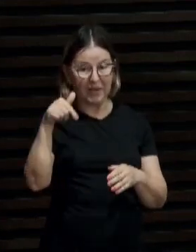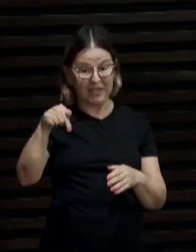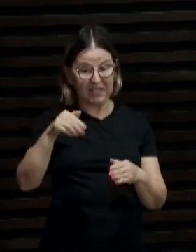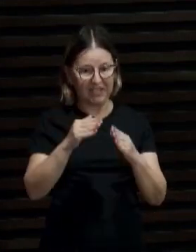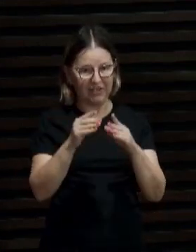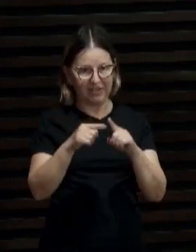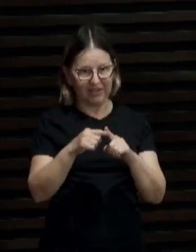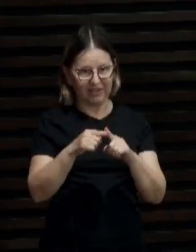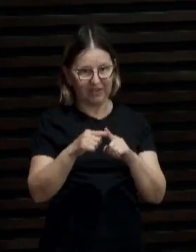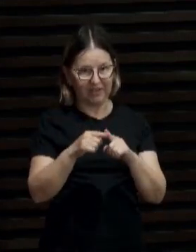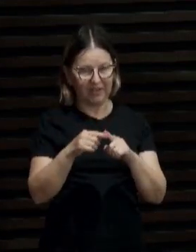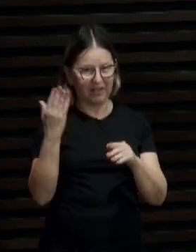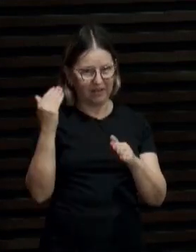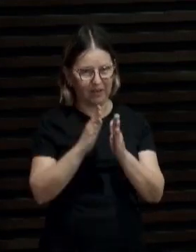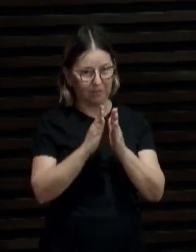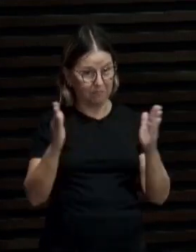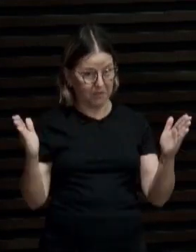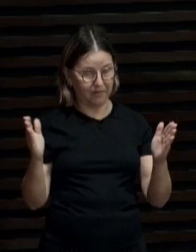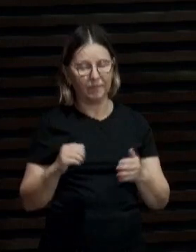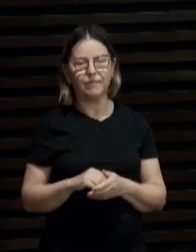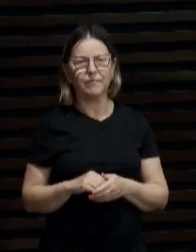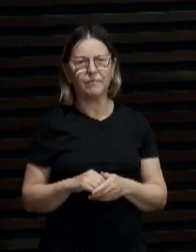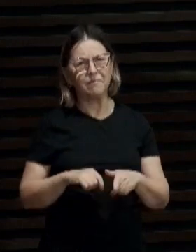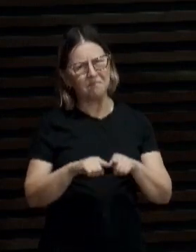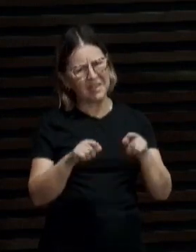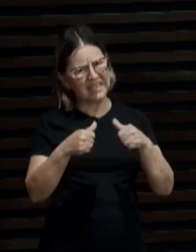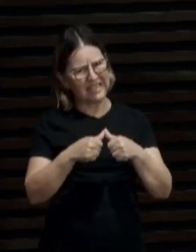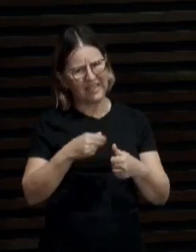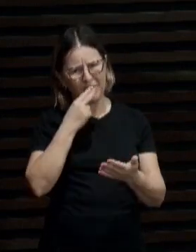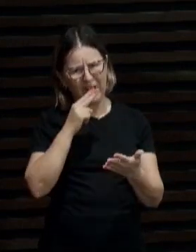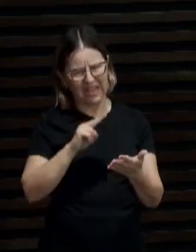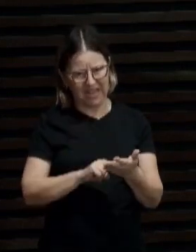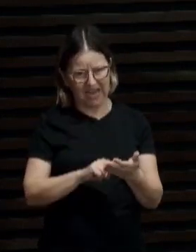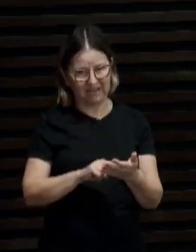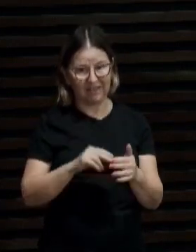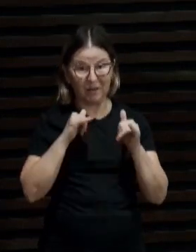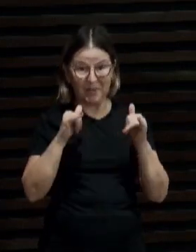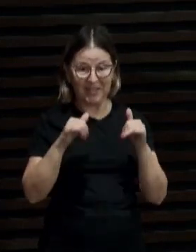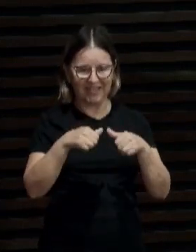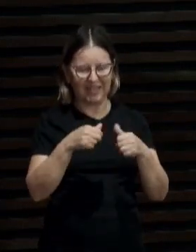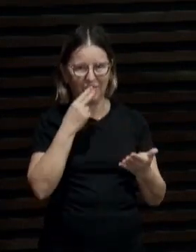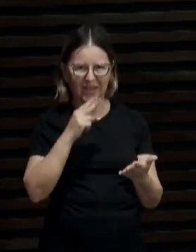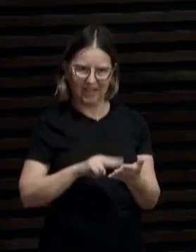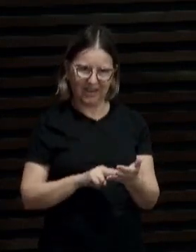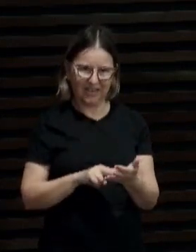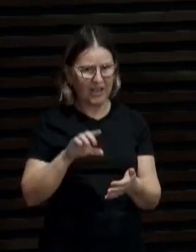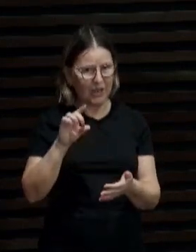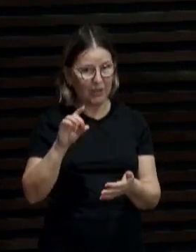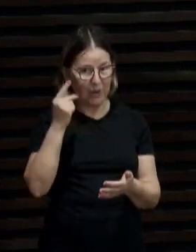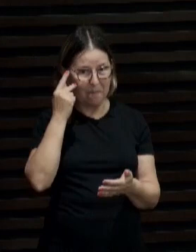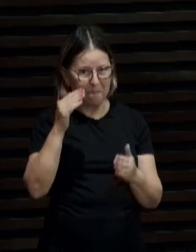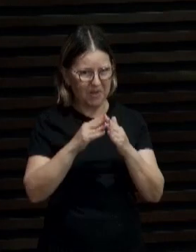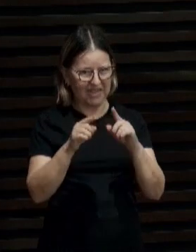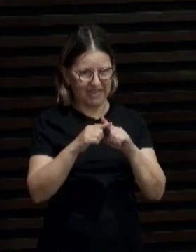grande adversidade, né? Mas será que essas cartas do Apocalipse, a mensagem dessas cartas, ela seria apenas para as igrejas